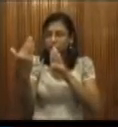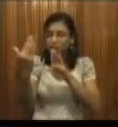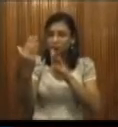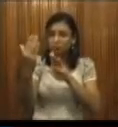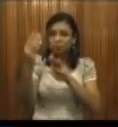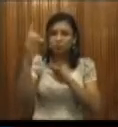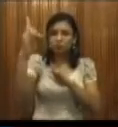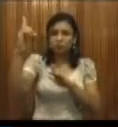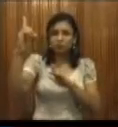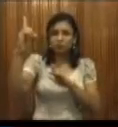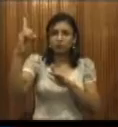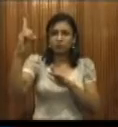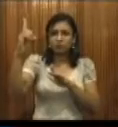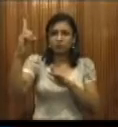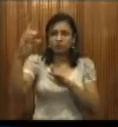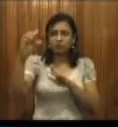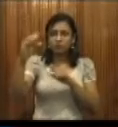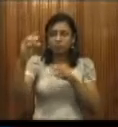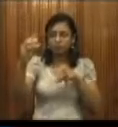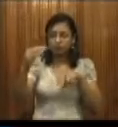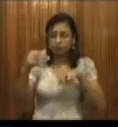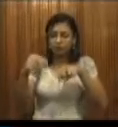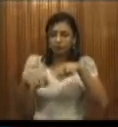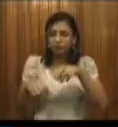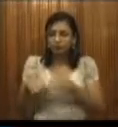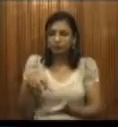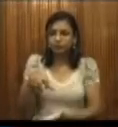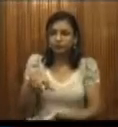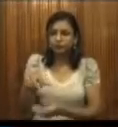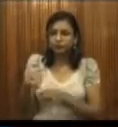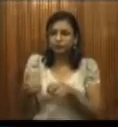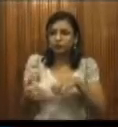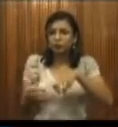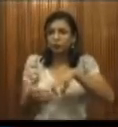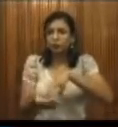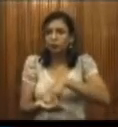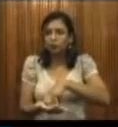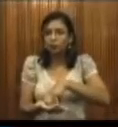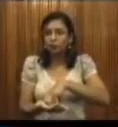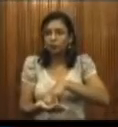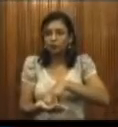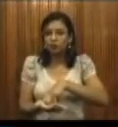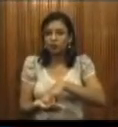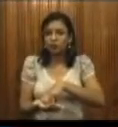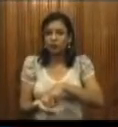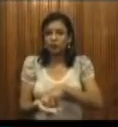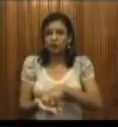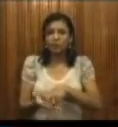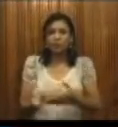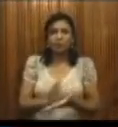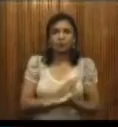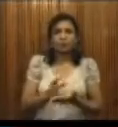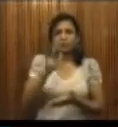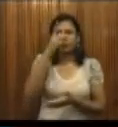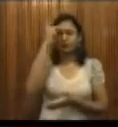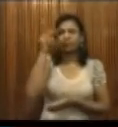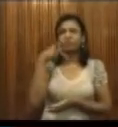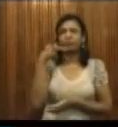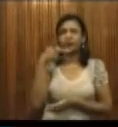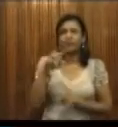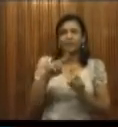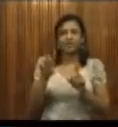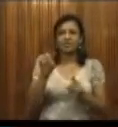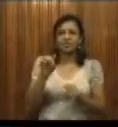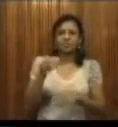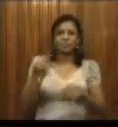carpinteiro. Hoje você diz: não, pastor, mas esse carpinteiro é muito mais que o carpinteiro, é o filho de Deus. Concordo, concordo, dou glória a Deus por